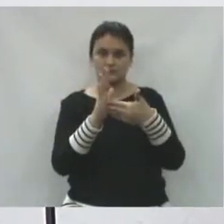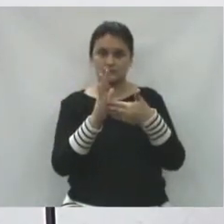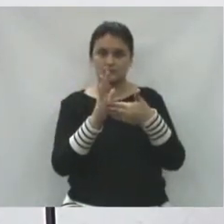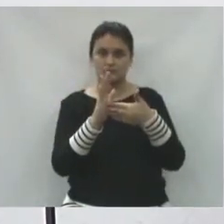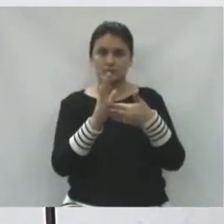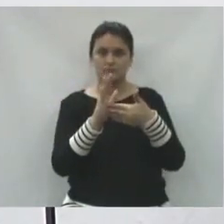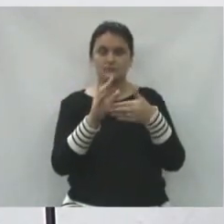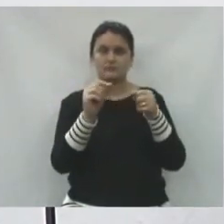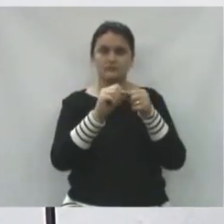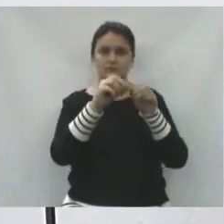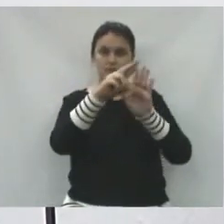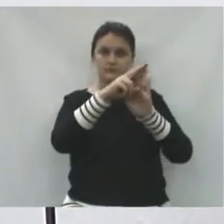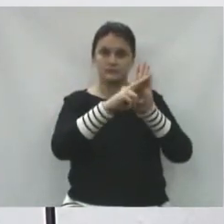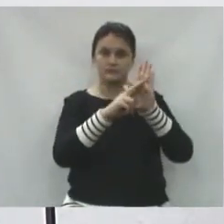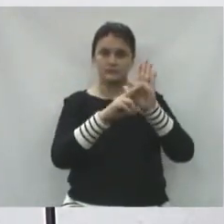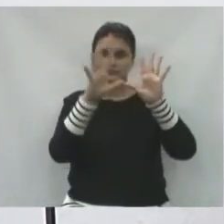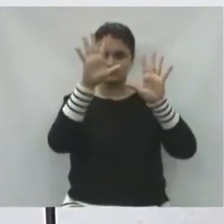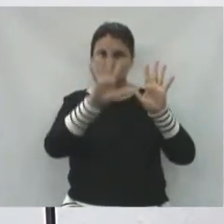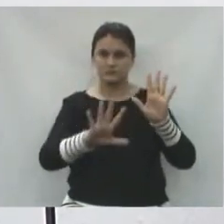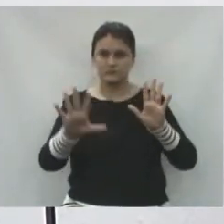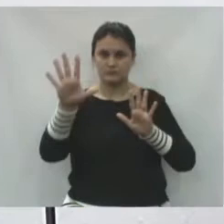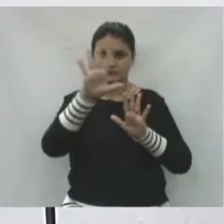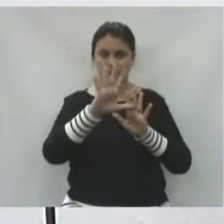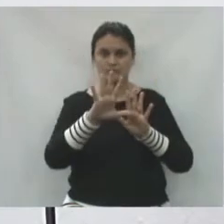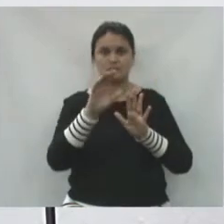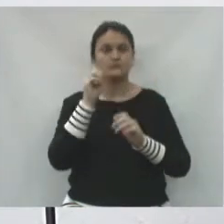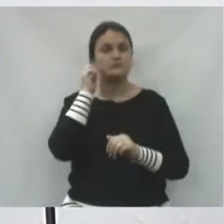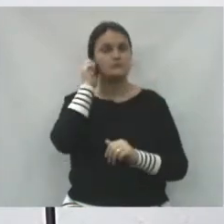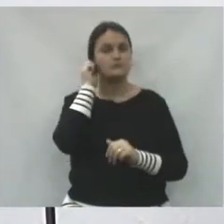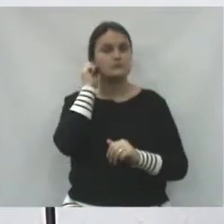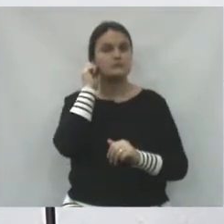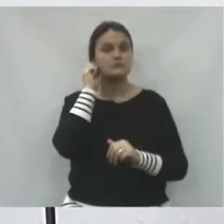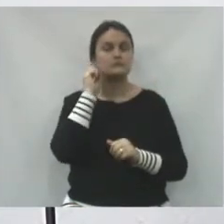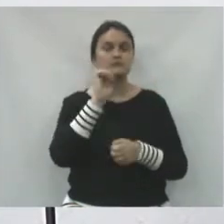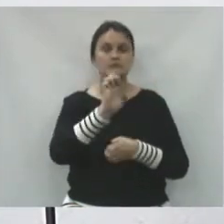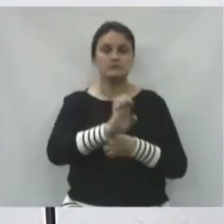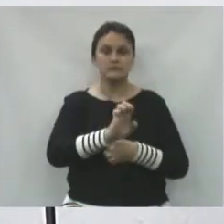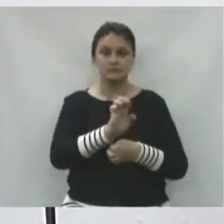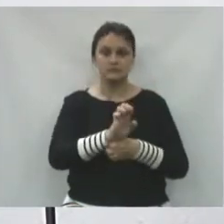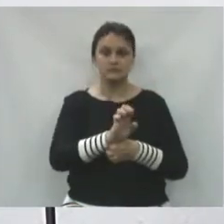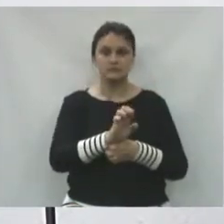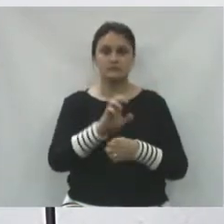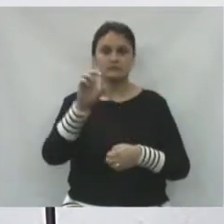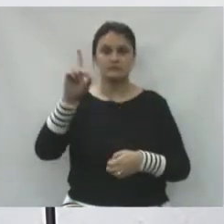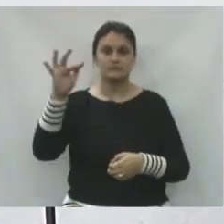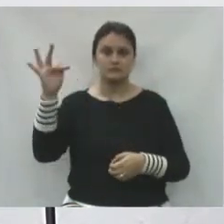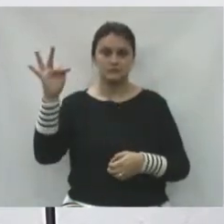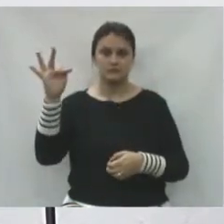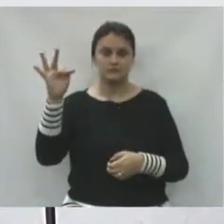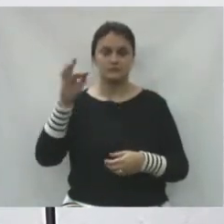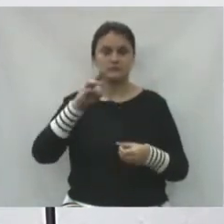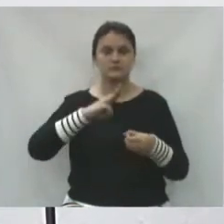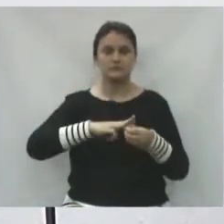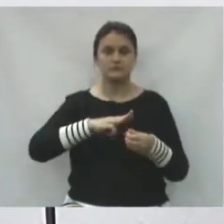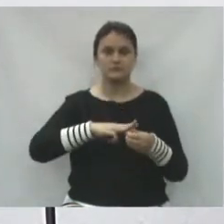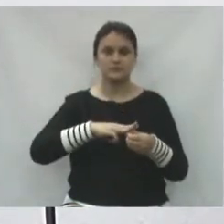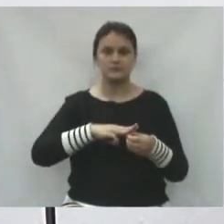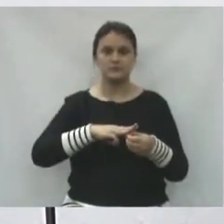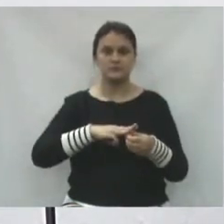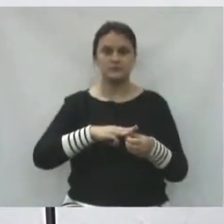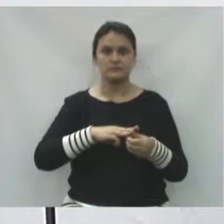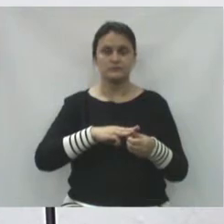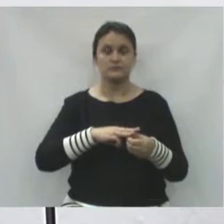à edição de normas gerais e os demais entes, Estado, Distrito Federal e